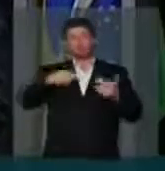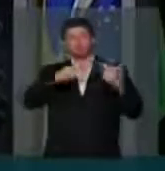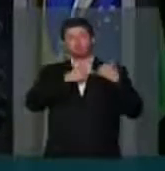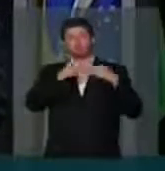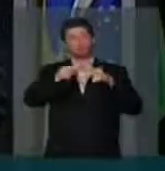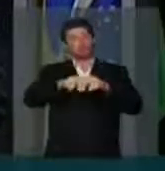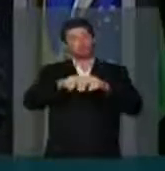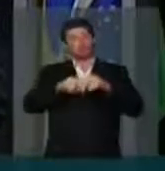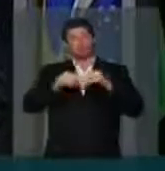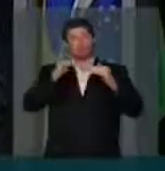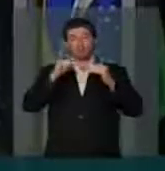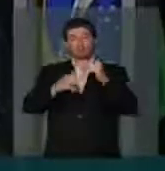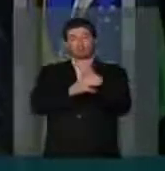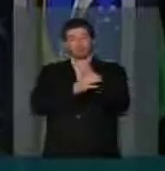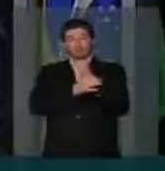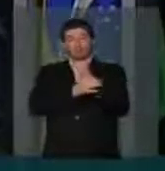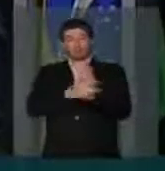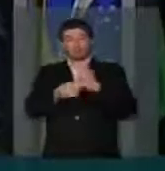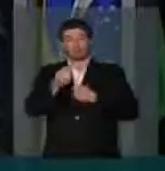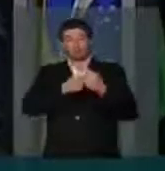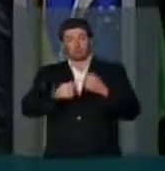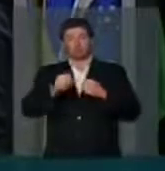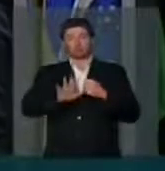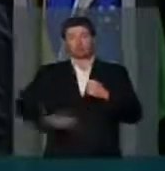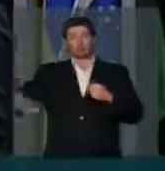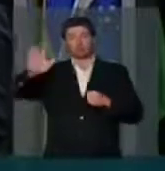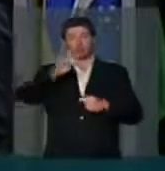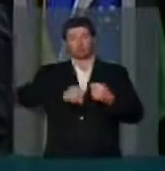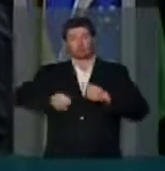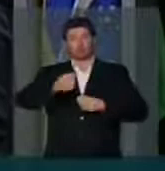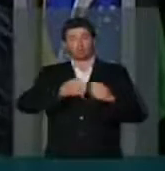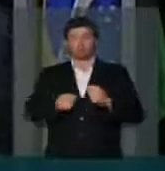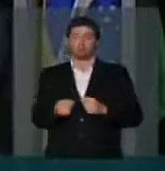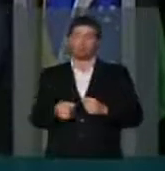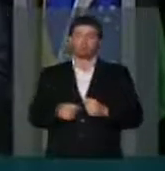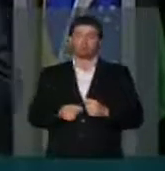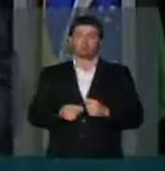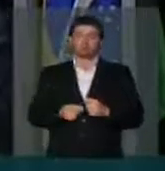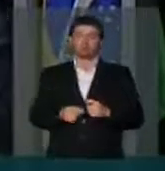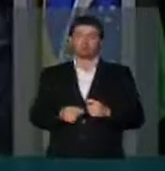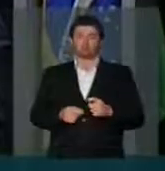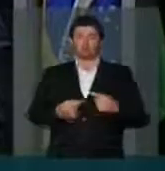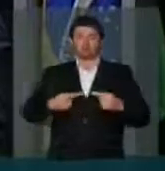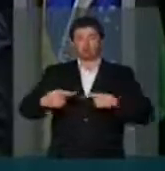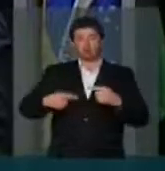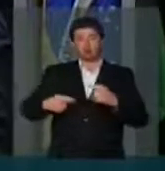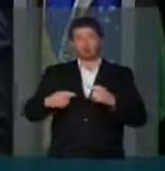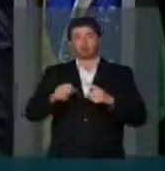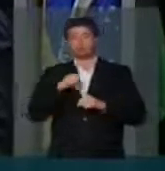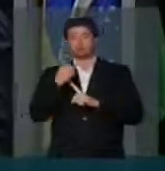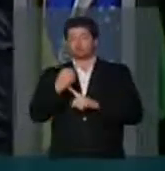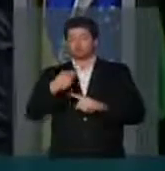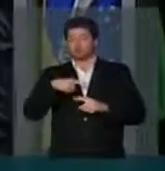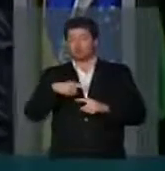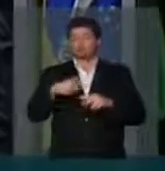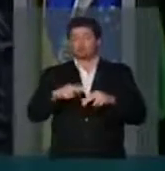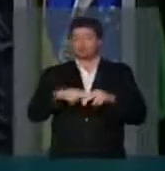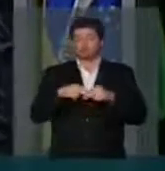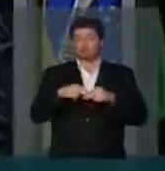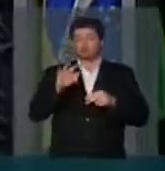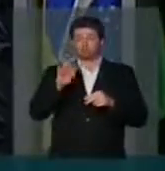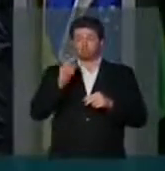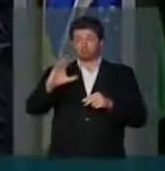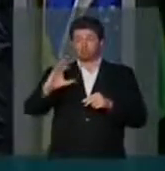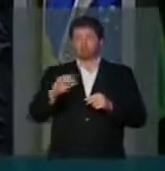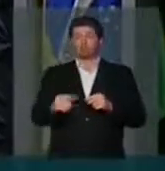graças à estabilidade econômica, à macroeconomia e o arranjo social que, através do presidente da